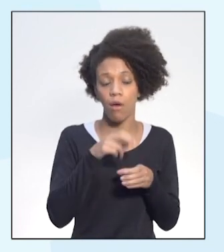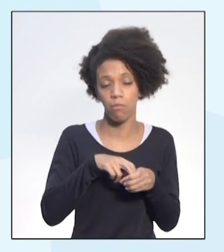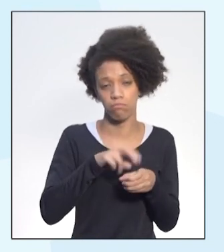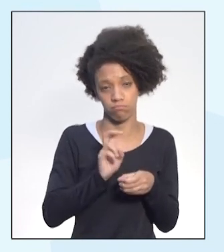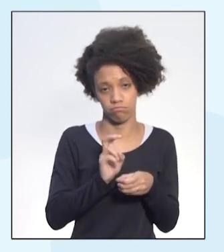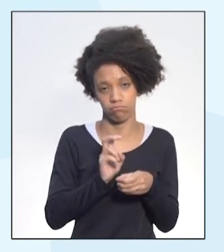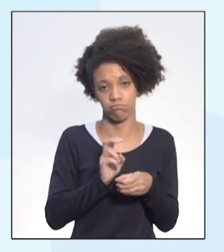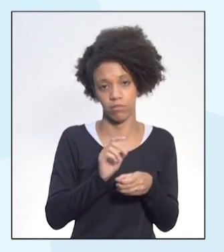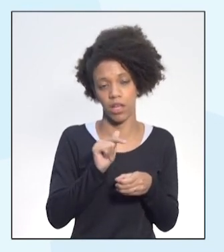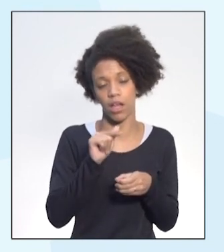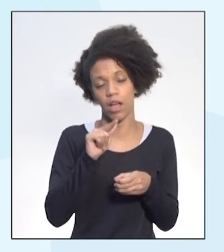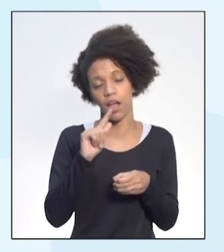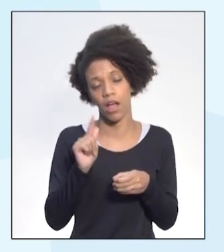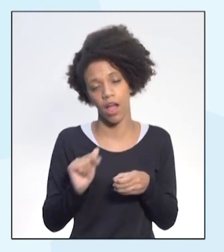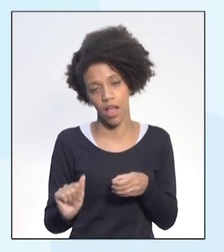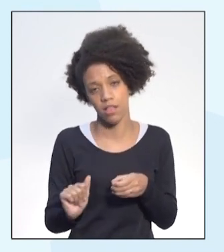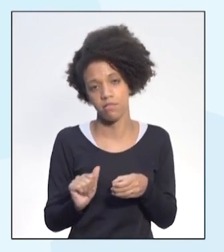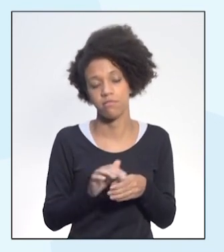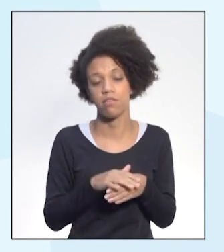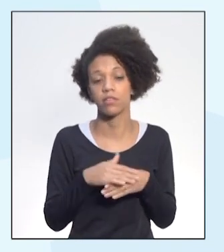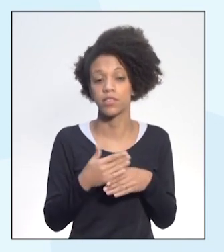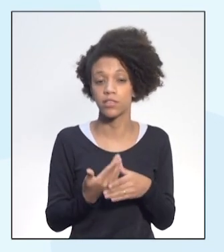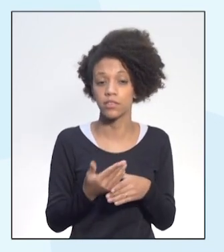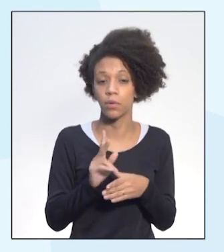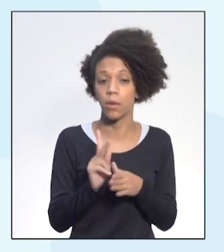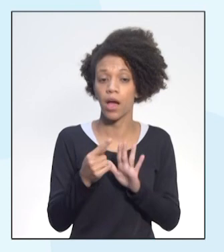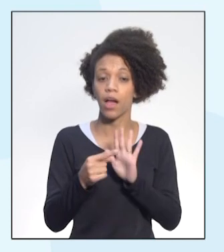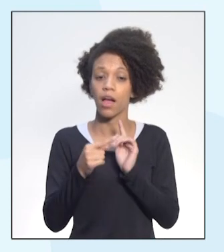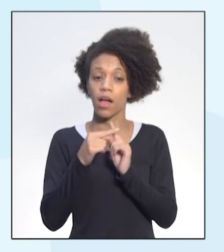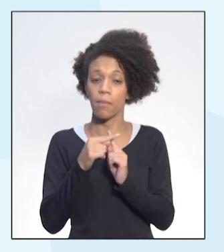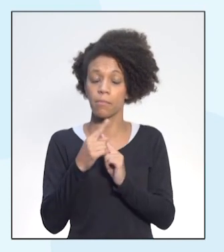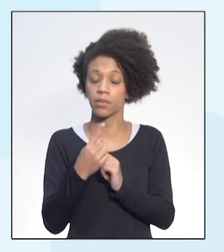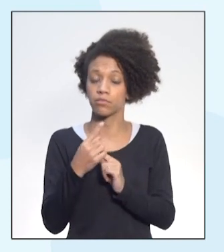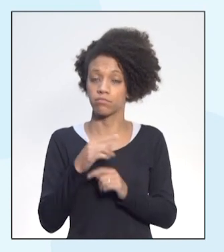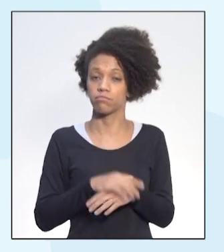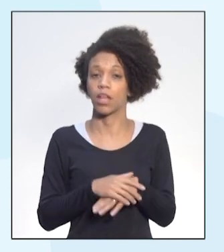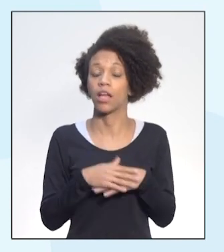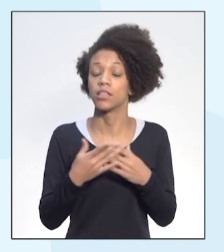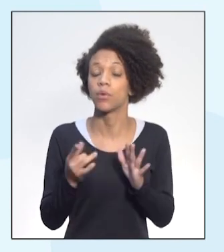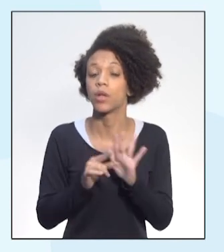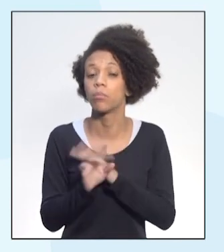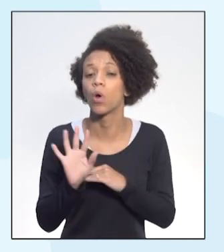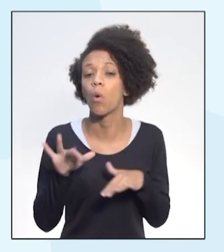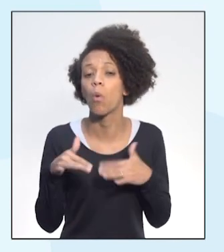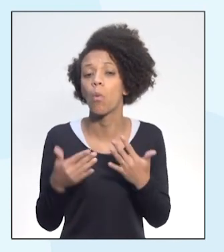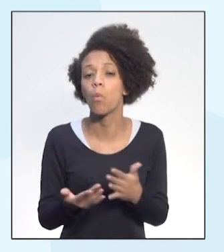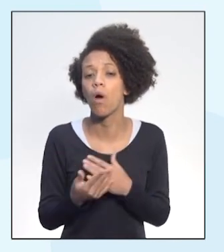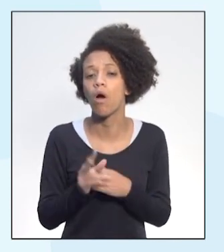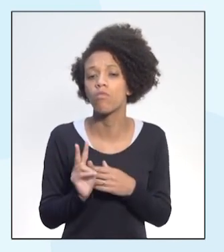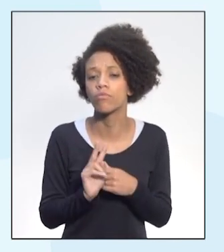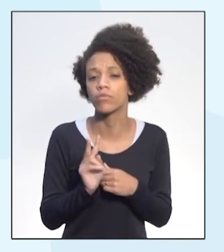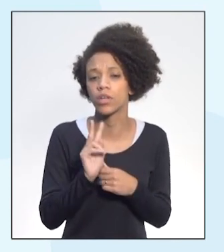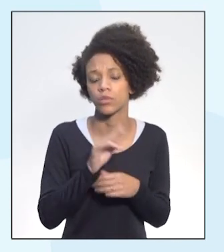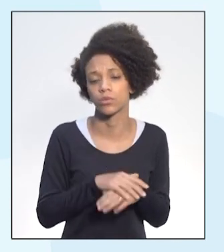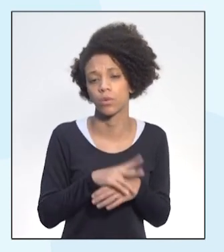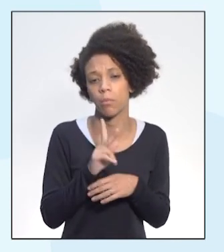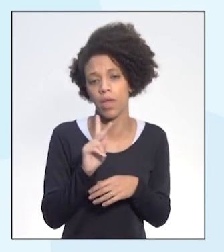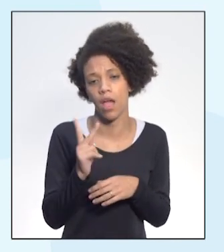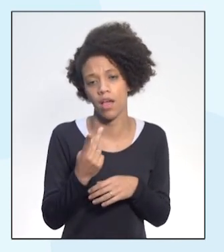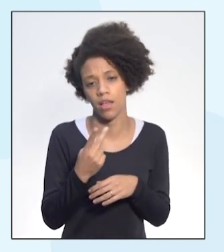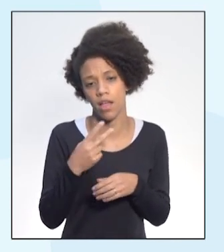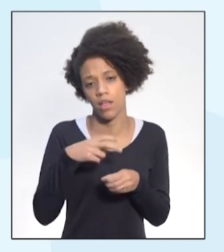concentração de H+. Perfeito? Aí ele pergunta aqui, qual o valor